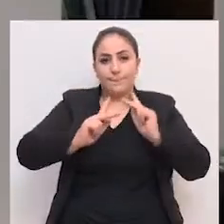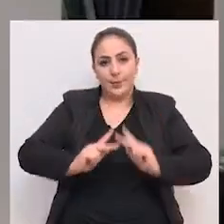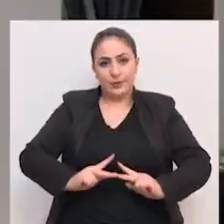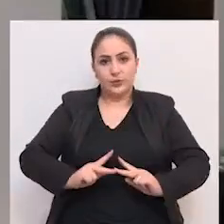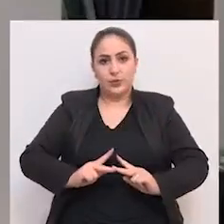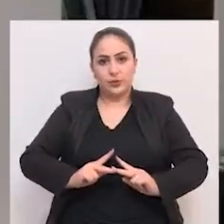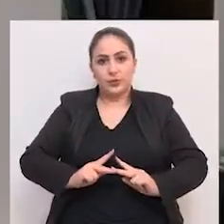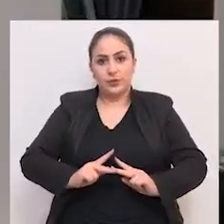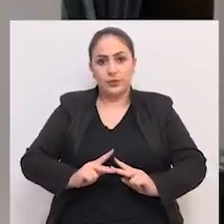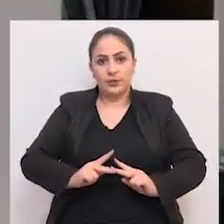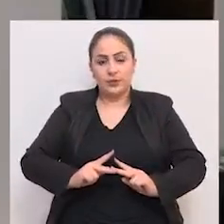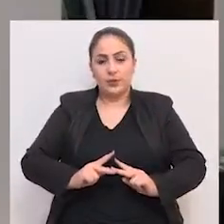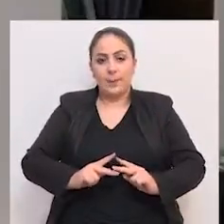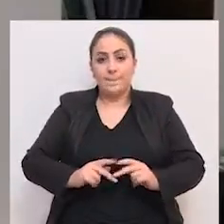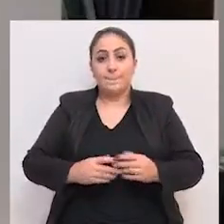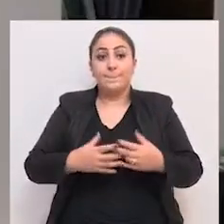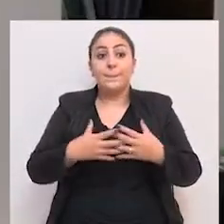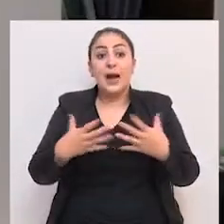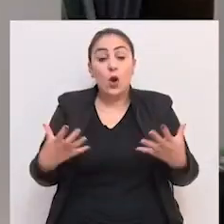colocando as pessoas com